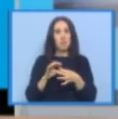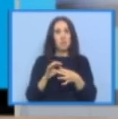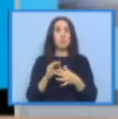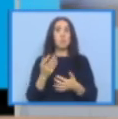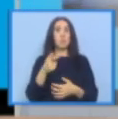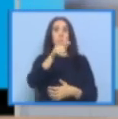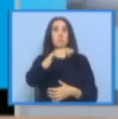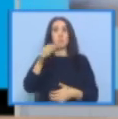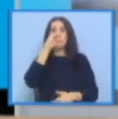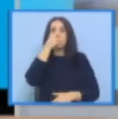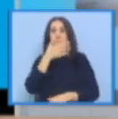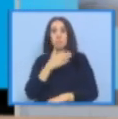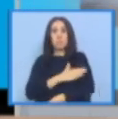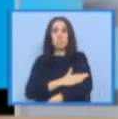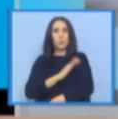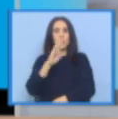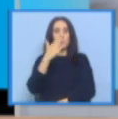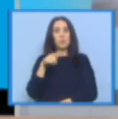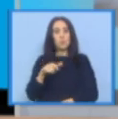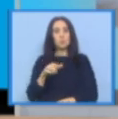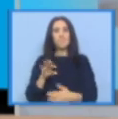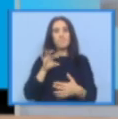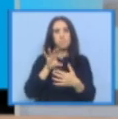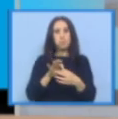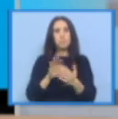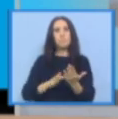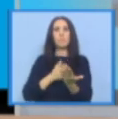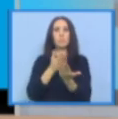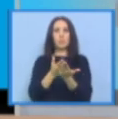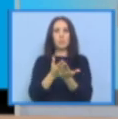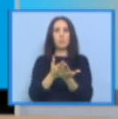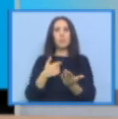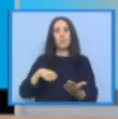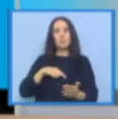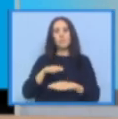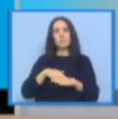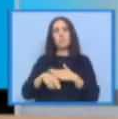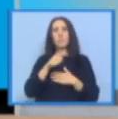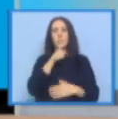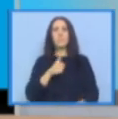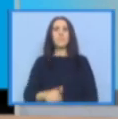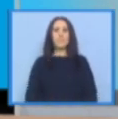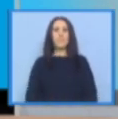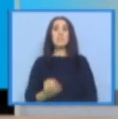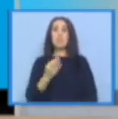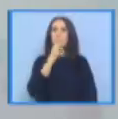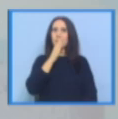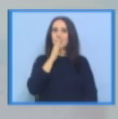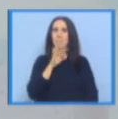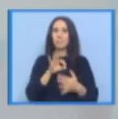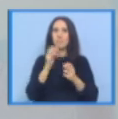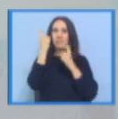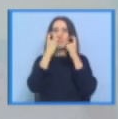mais vulneráveis, e trabalhamos isso a nível de propostas. O que é que nós podemos fazer? Exatamente, é a parte prática